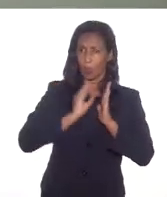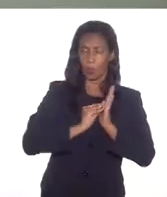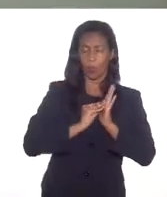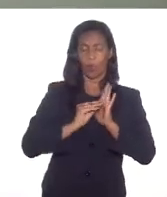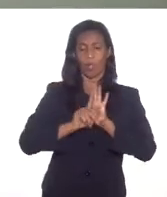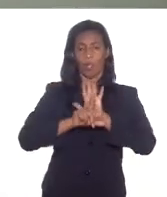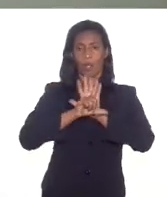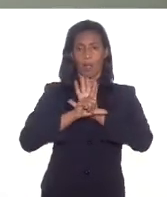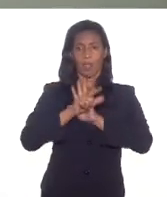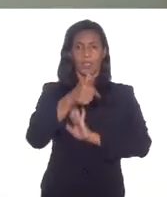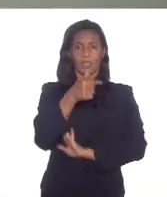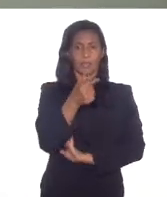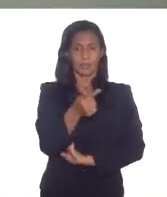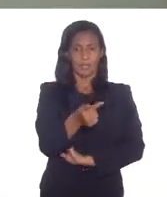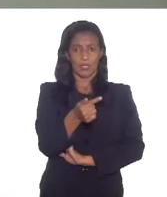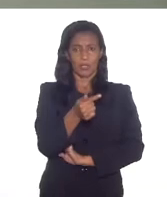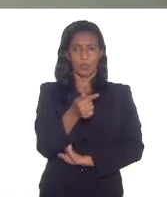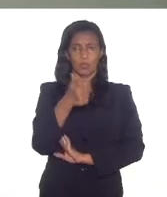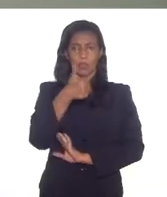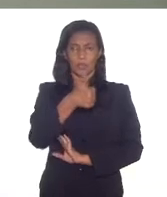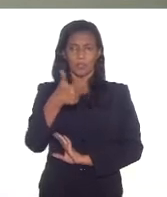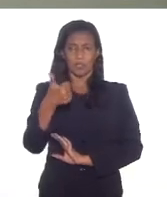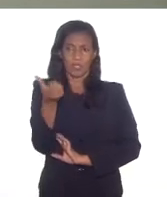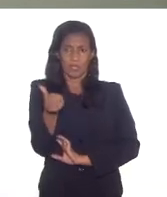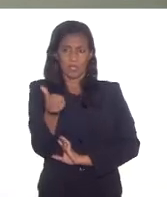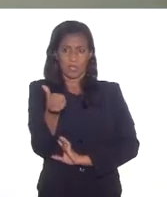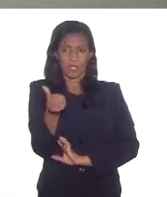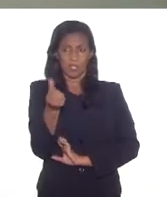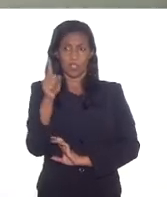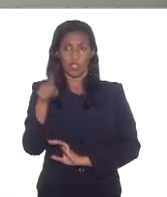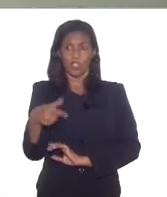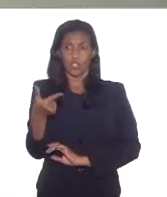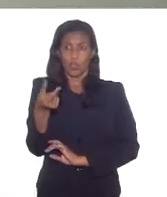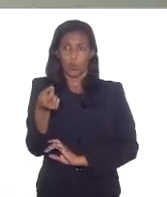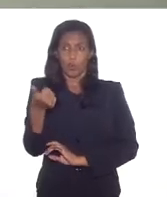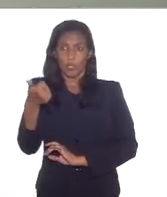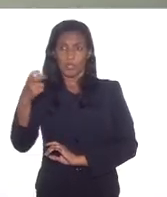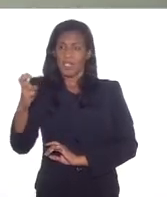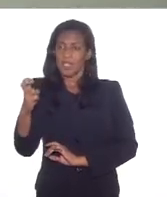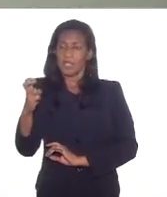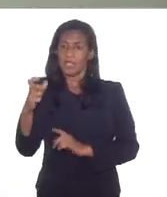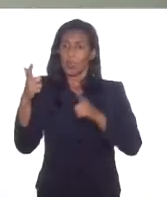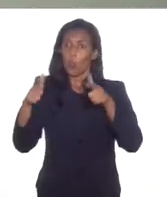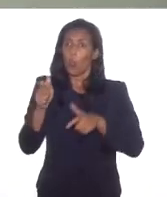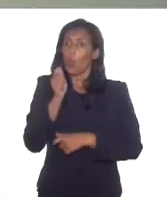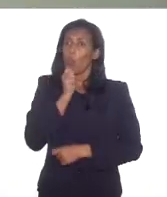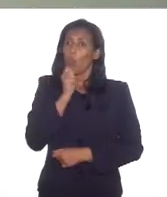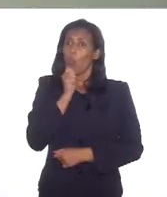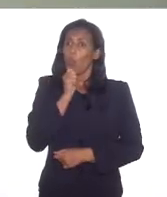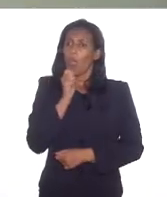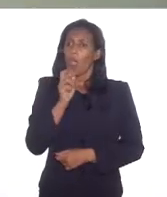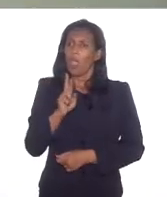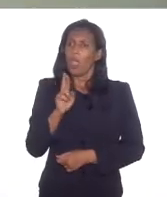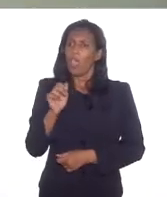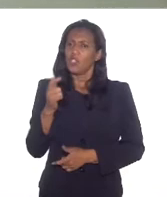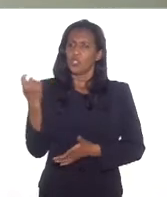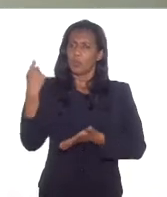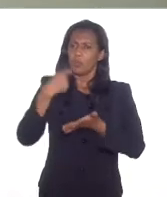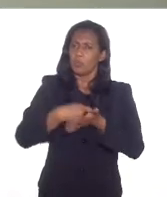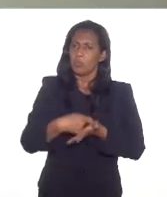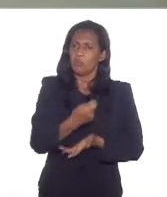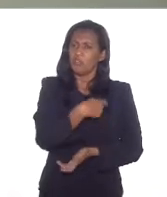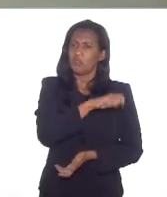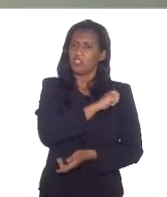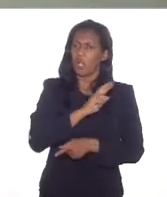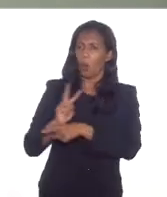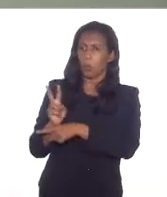lei 7.116 de 2015, quando nem havia regime de recuperação fiscal,